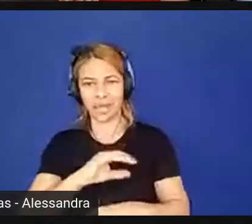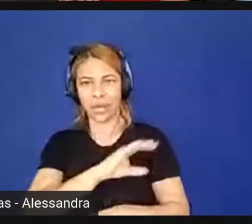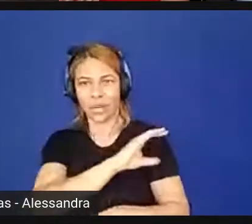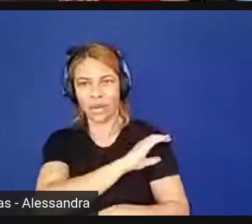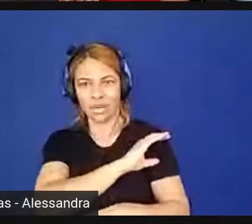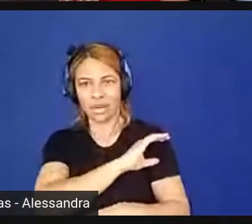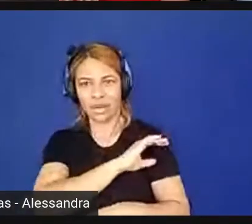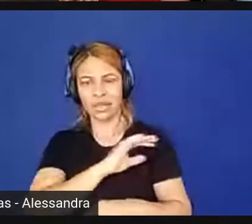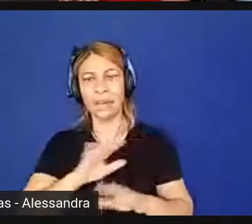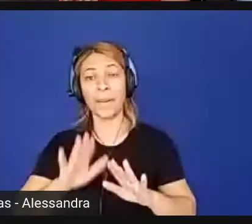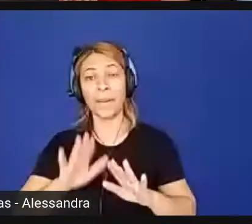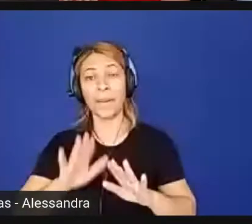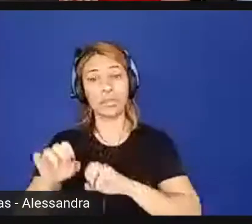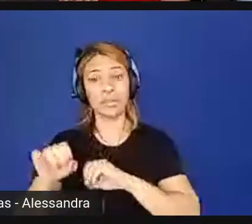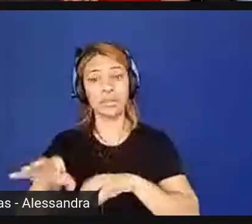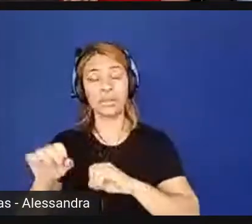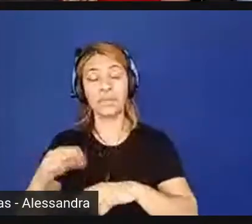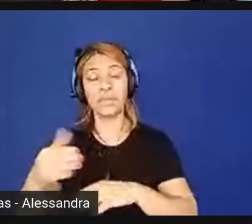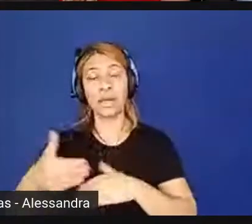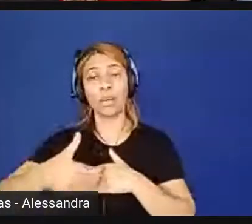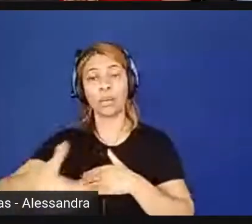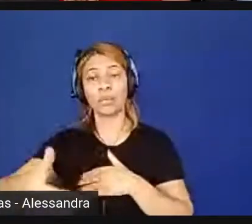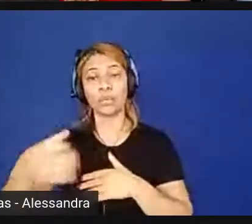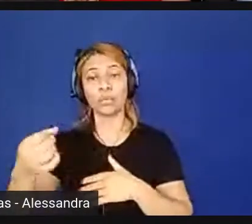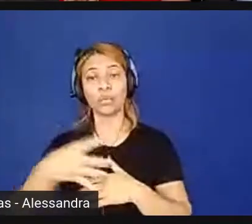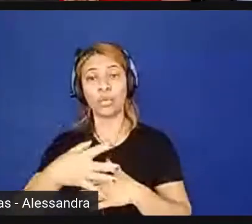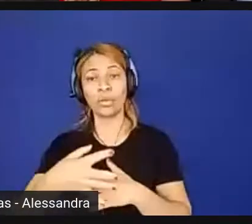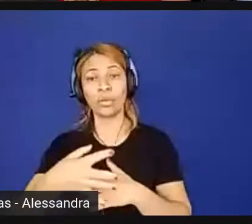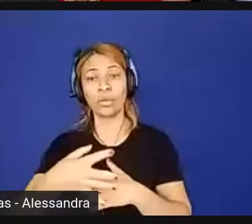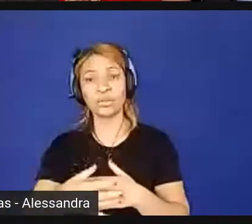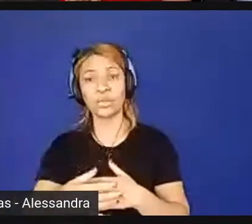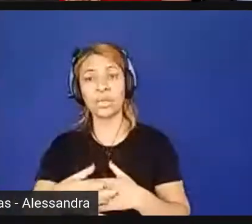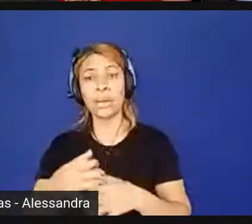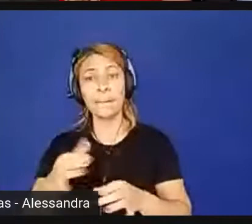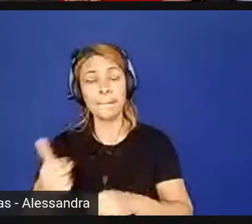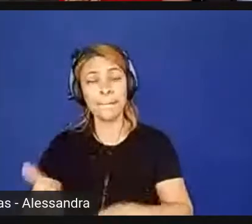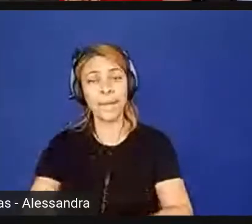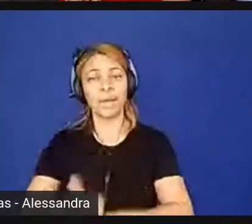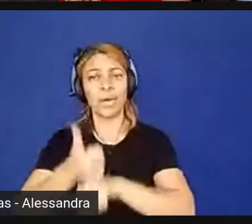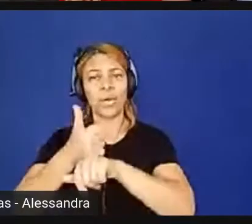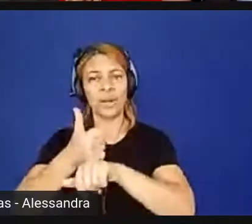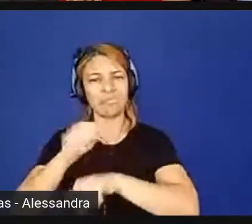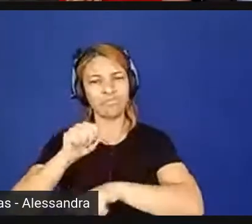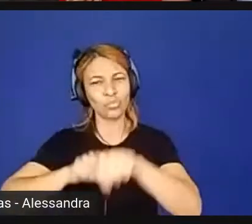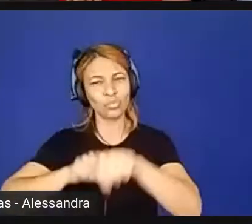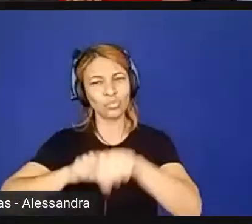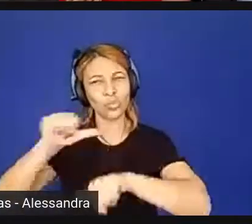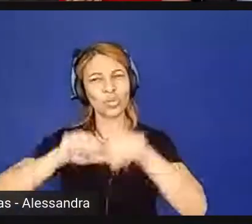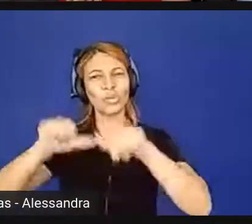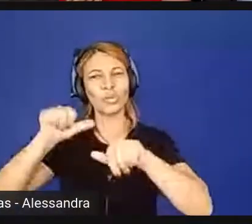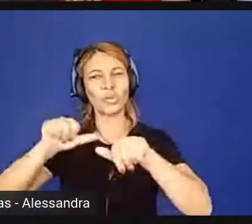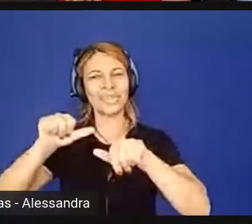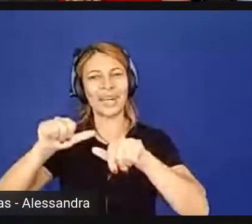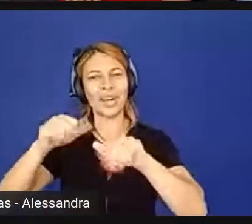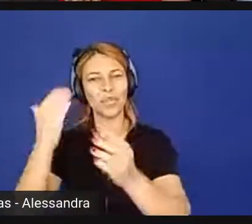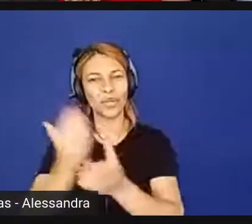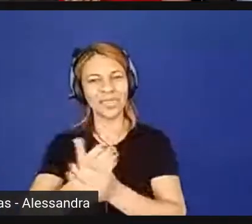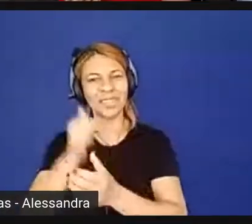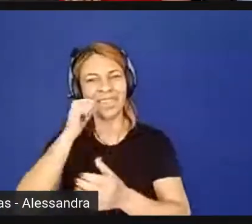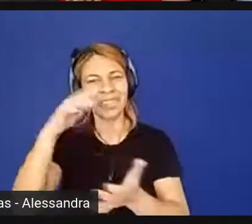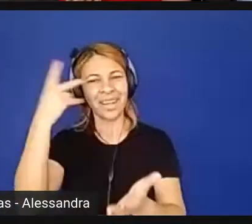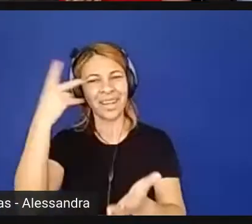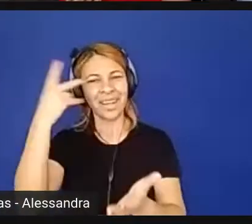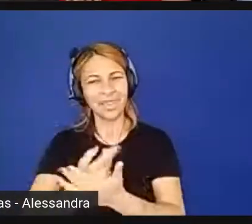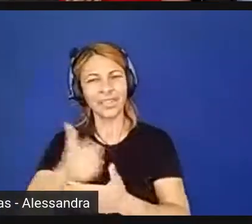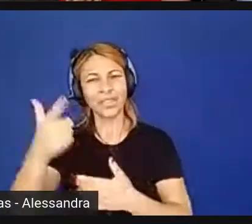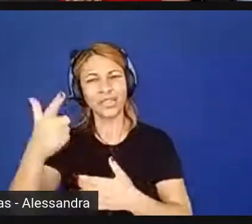de Disciplina, eles passaram a fazer sugestões de aprimoramento de processo, para evitar que a irregularidade aconteça de novo. Então,